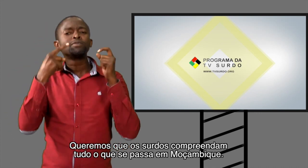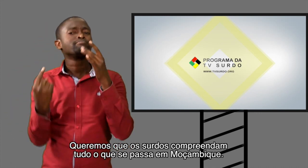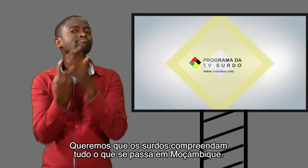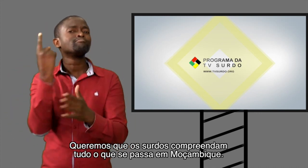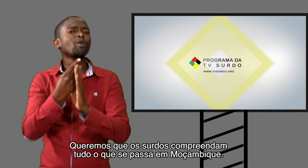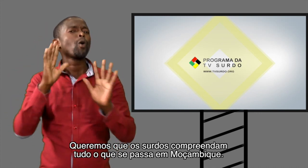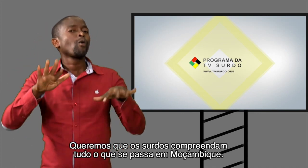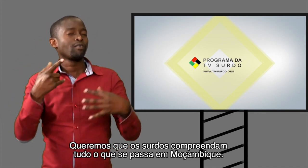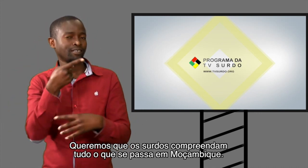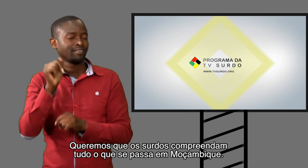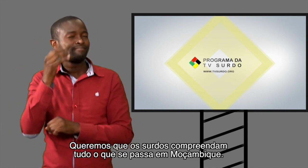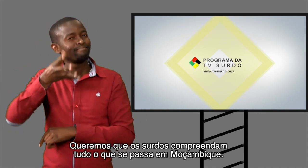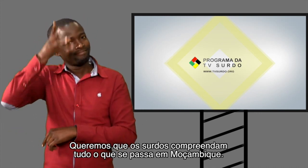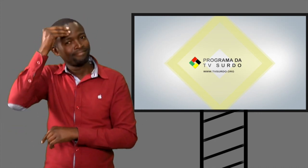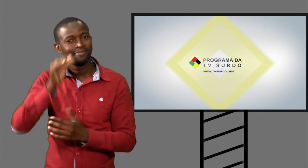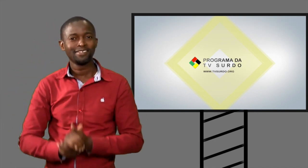Moçambique.